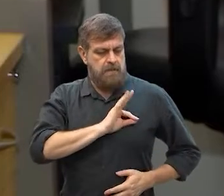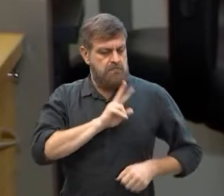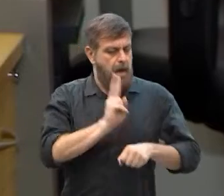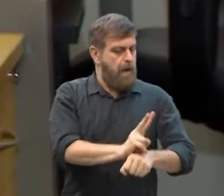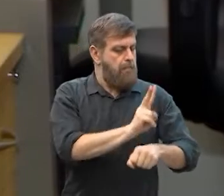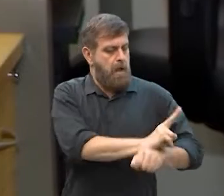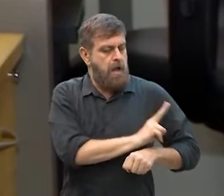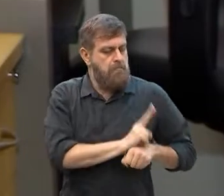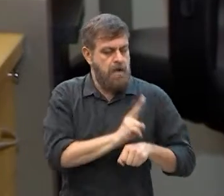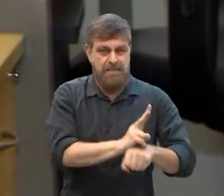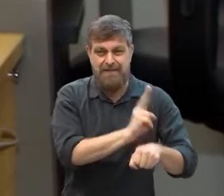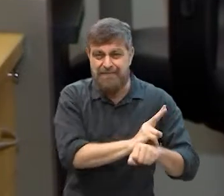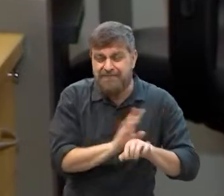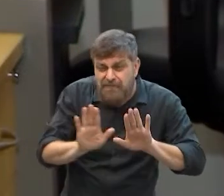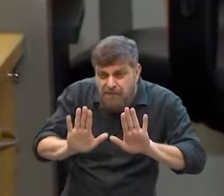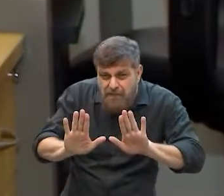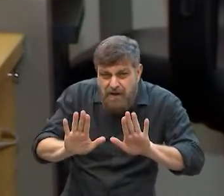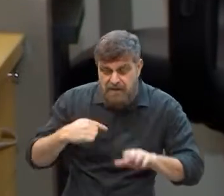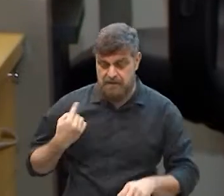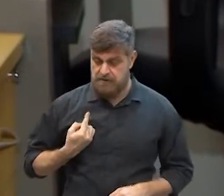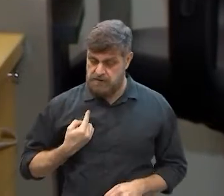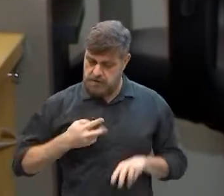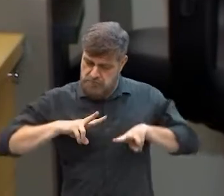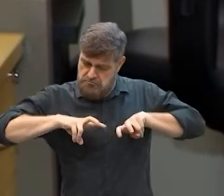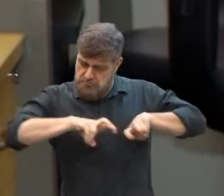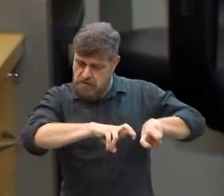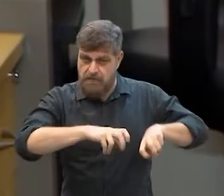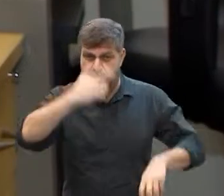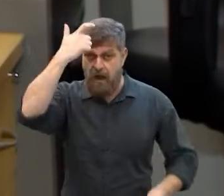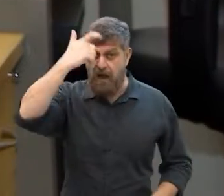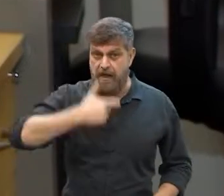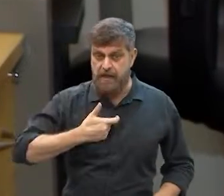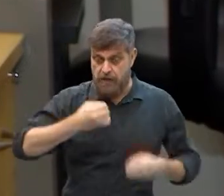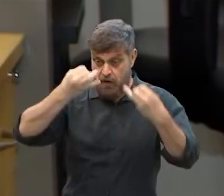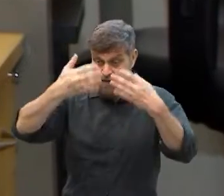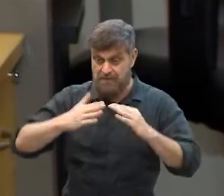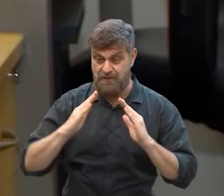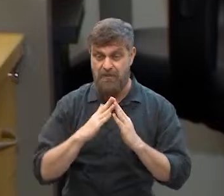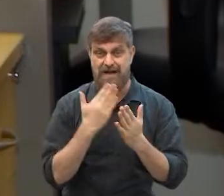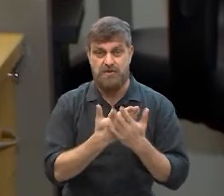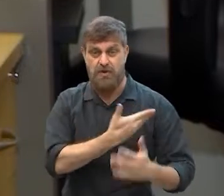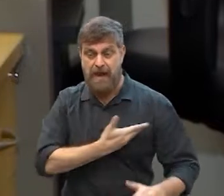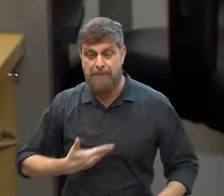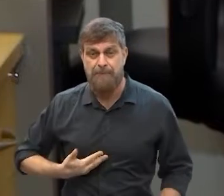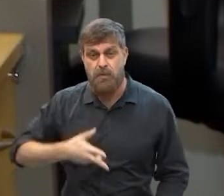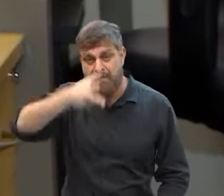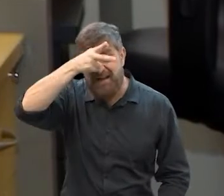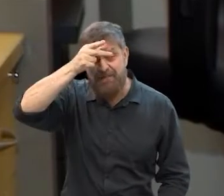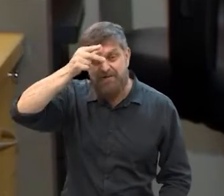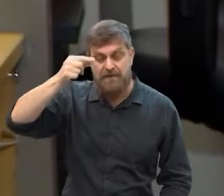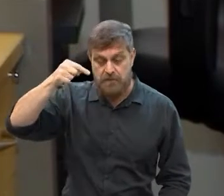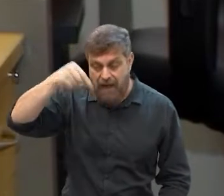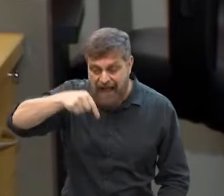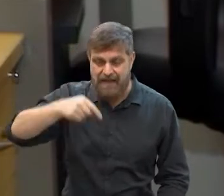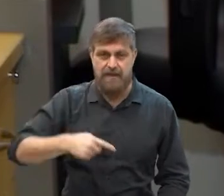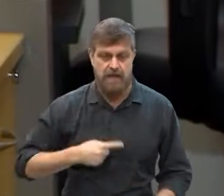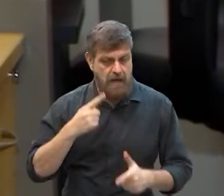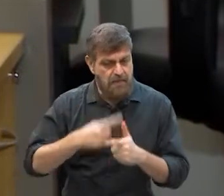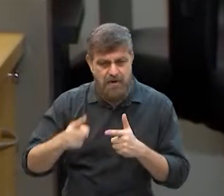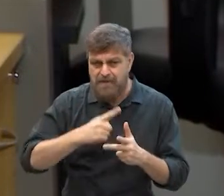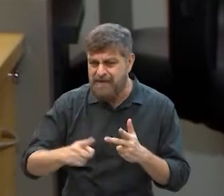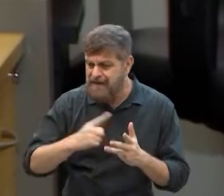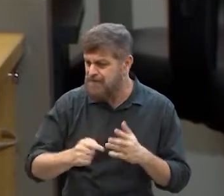da escola. Mas, se a gente for ver, olha, eu digo pela rede municipal, a rede municipal não tem esse